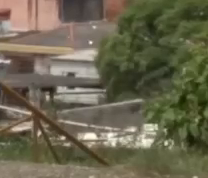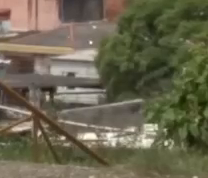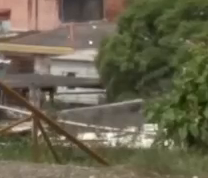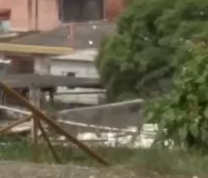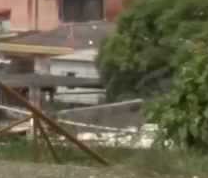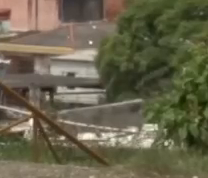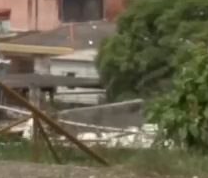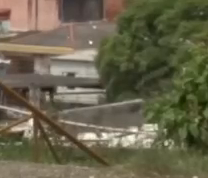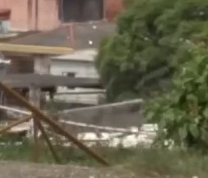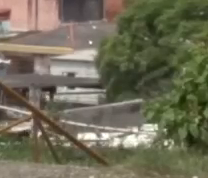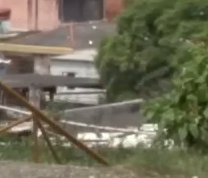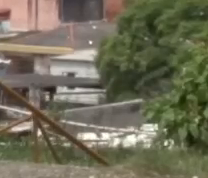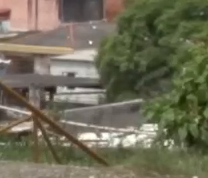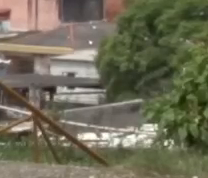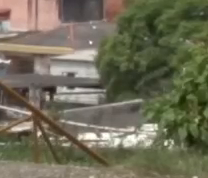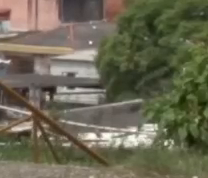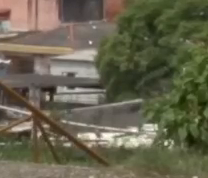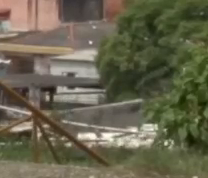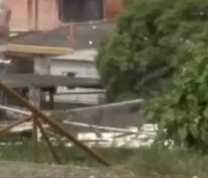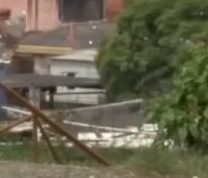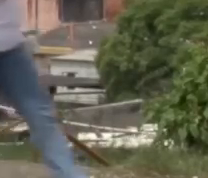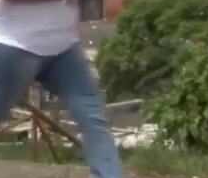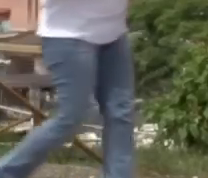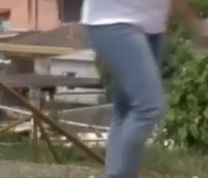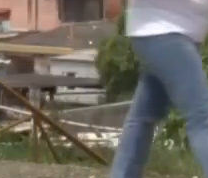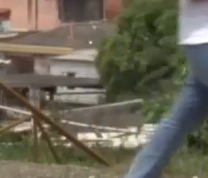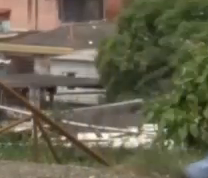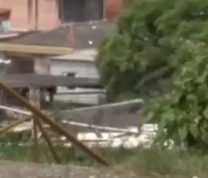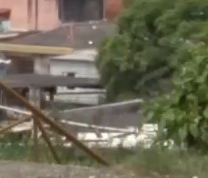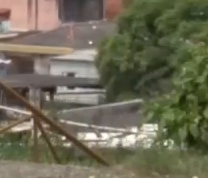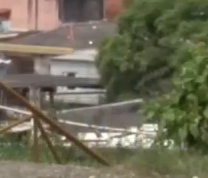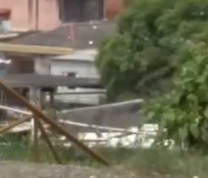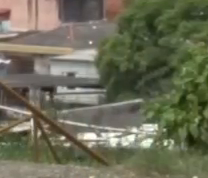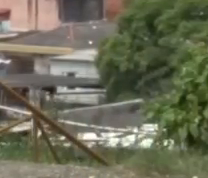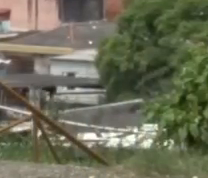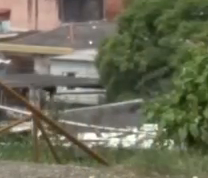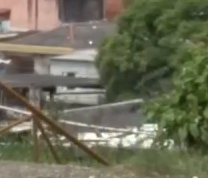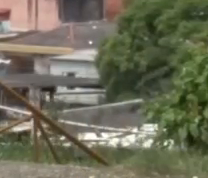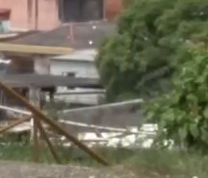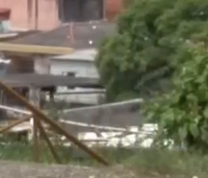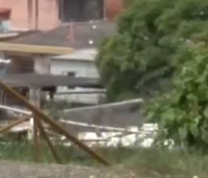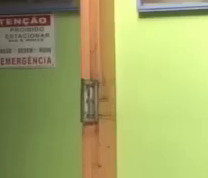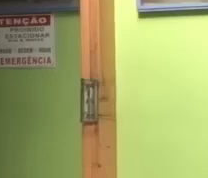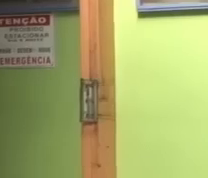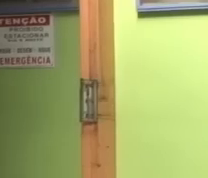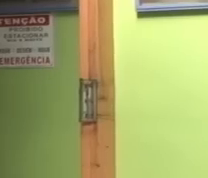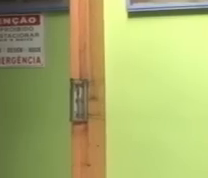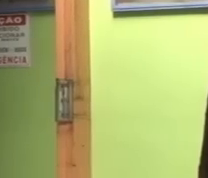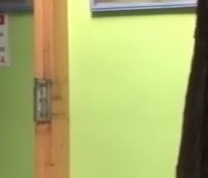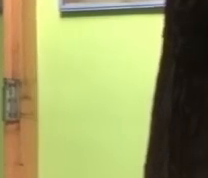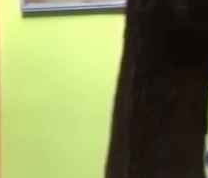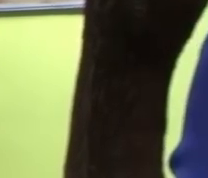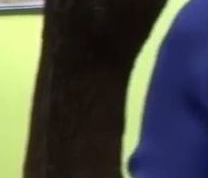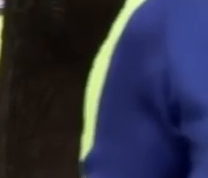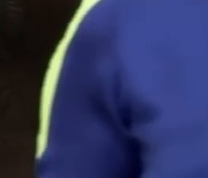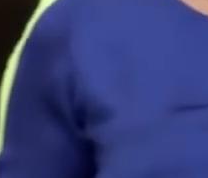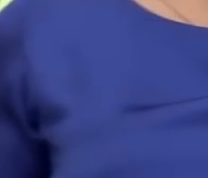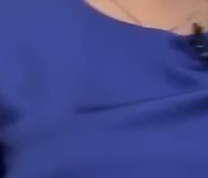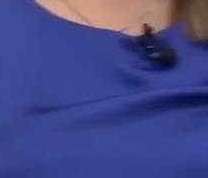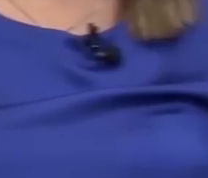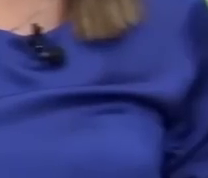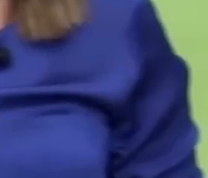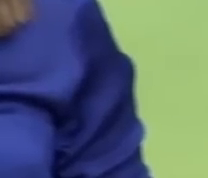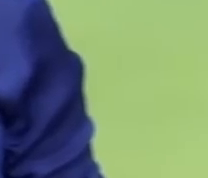ou infarto, a pessoa deve procurar um serviço de pronto atendimento ou um hospital. Os serviços de pronto